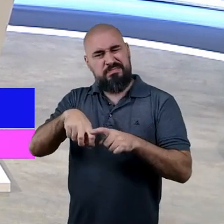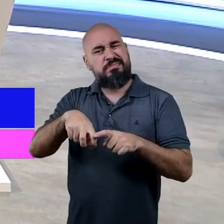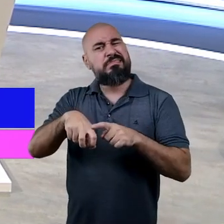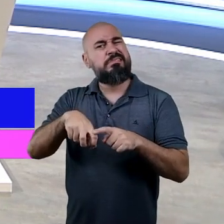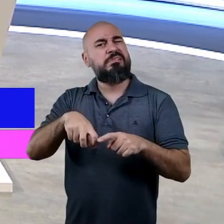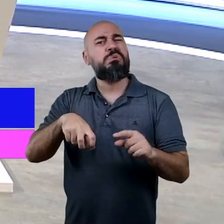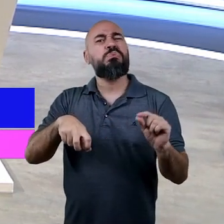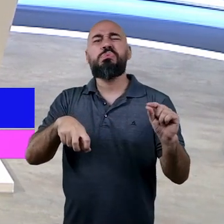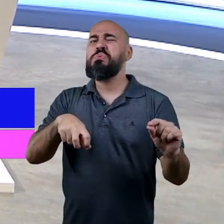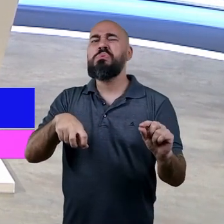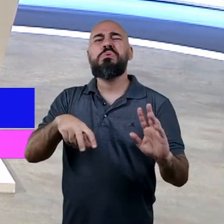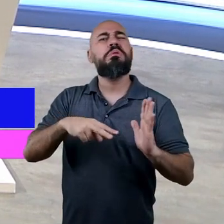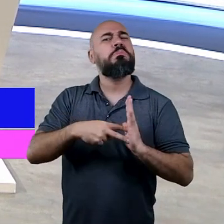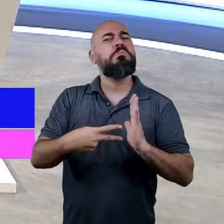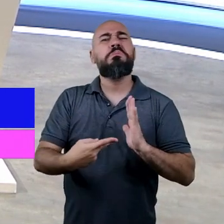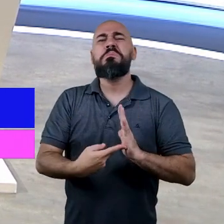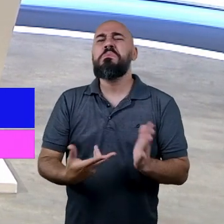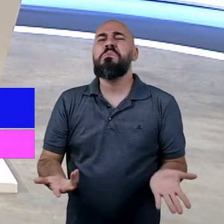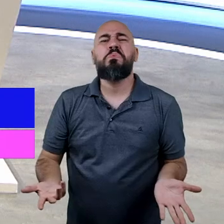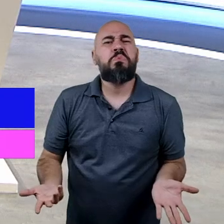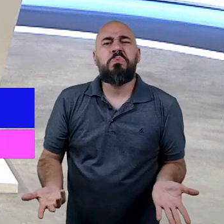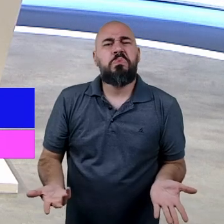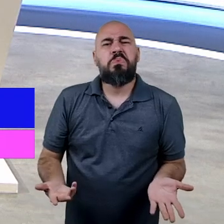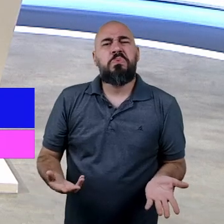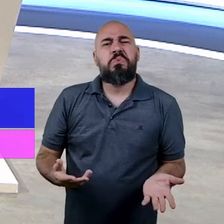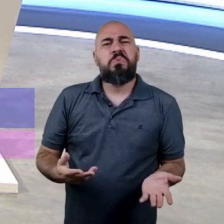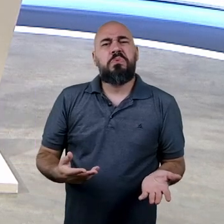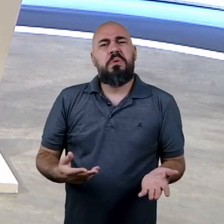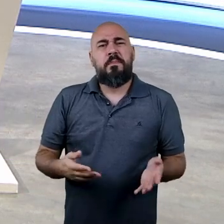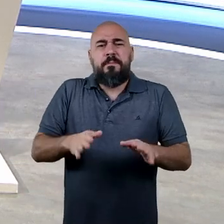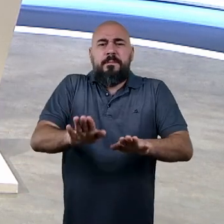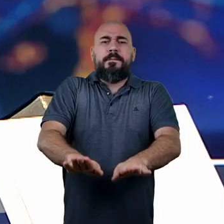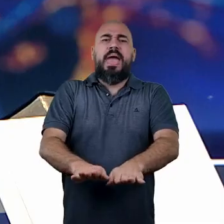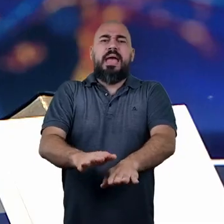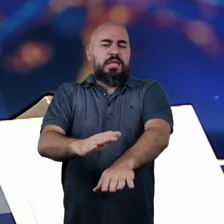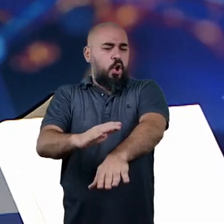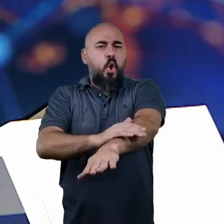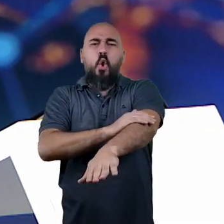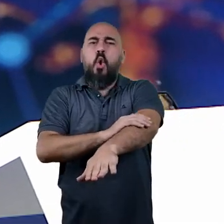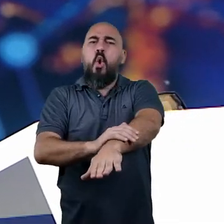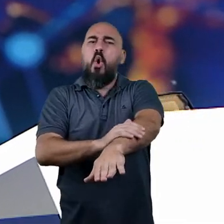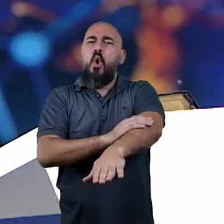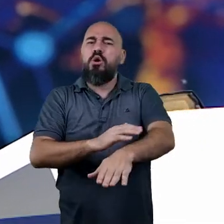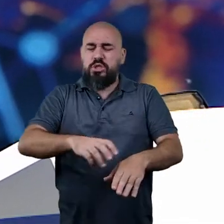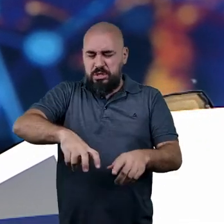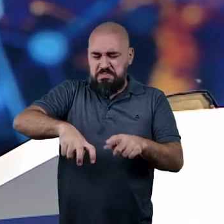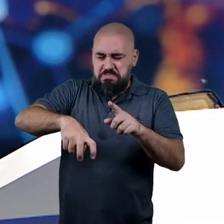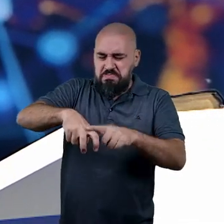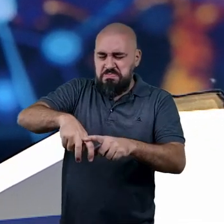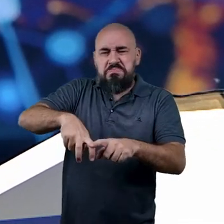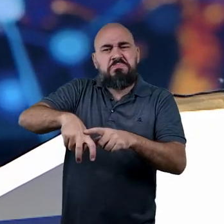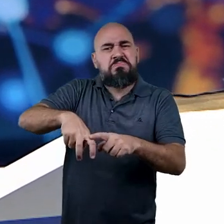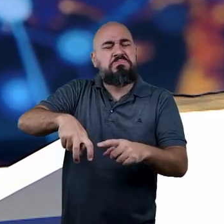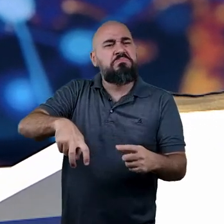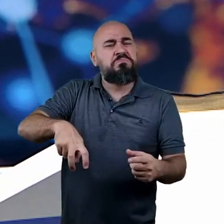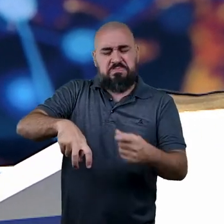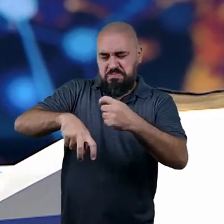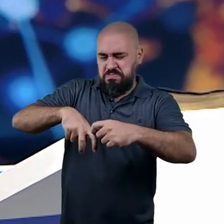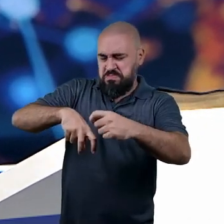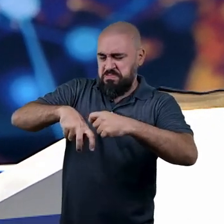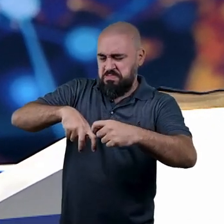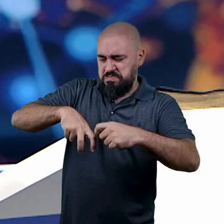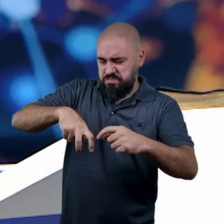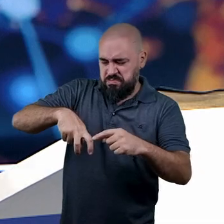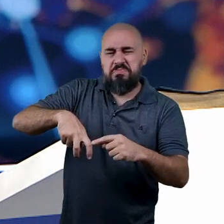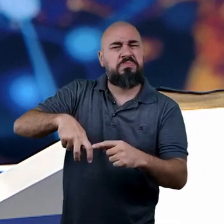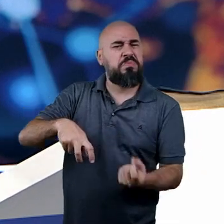isso significa? Qual é a representação disso para nós? Precisamos olhar a Bíblia como um todo, porque a Bíblia